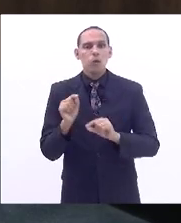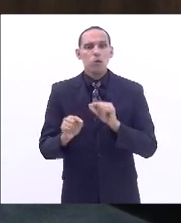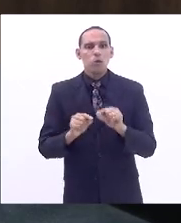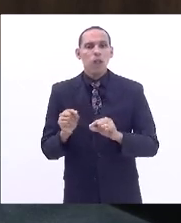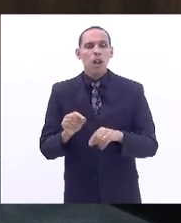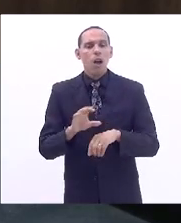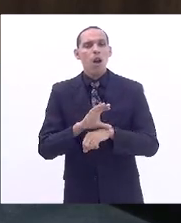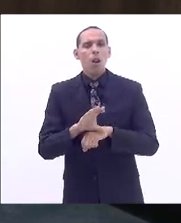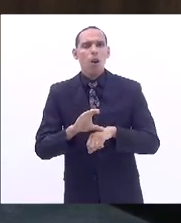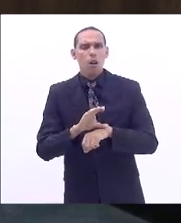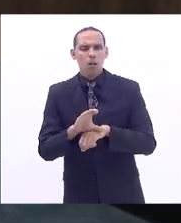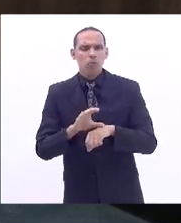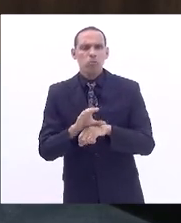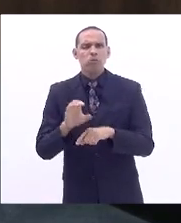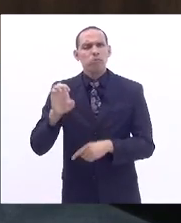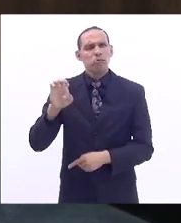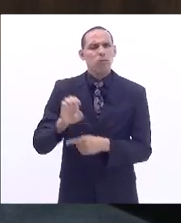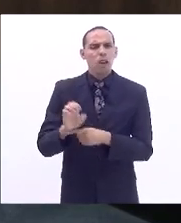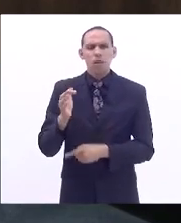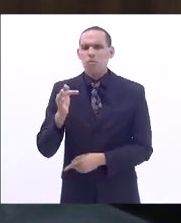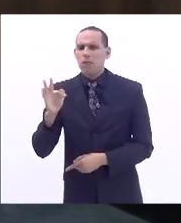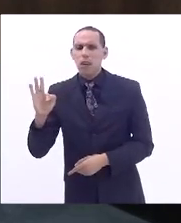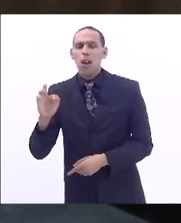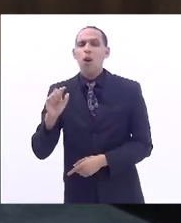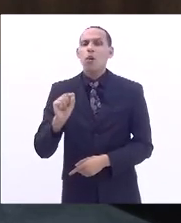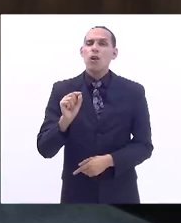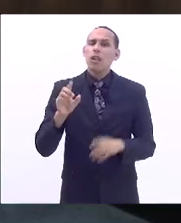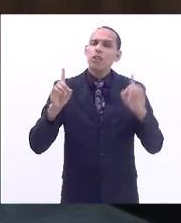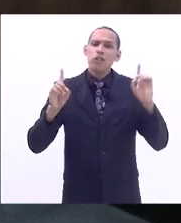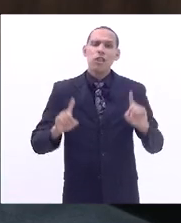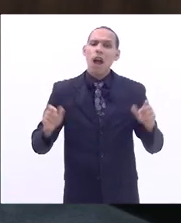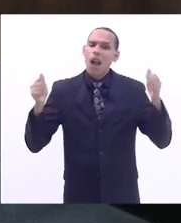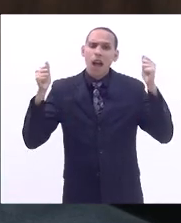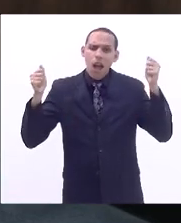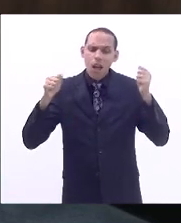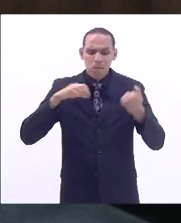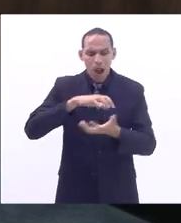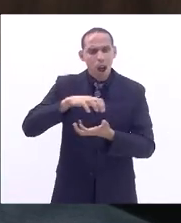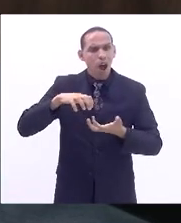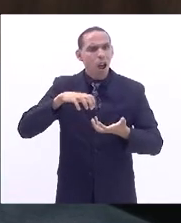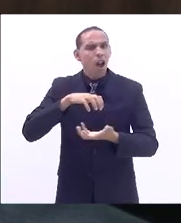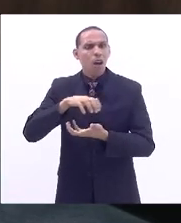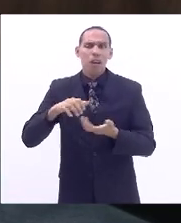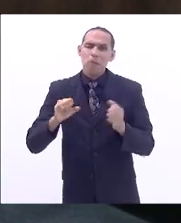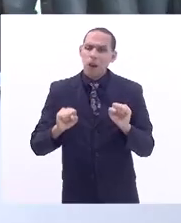constituições Estadual Federal que é o direito de greve